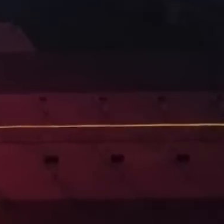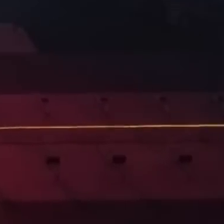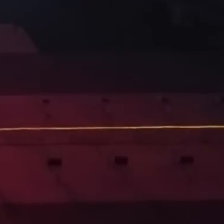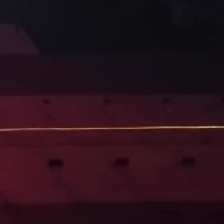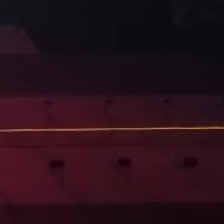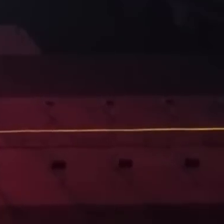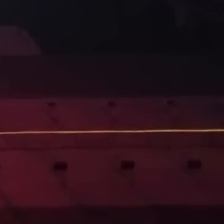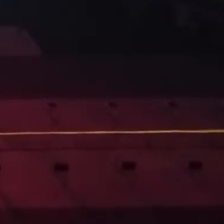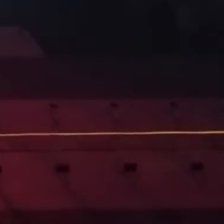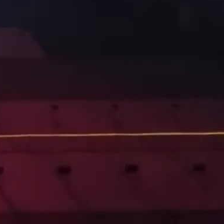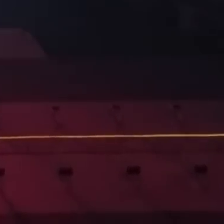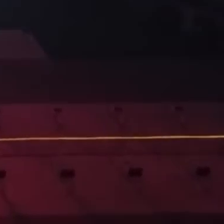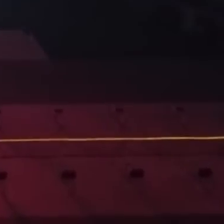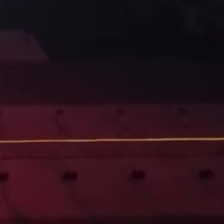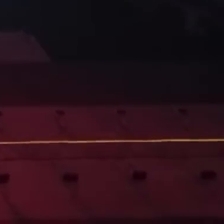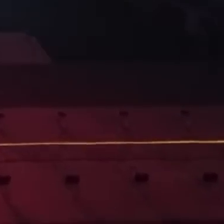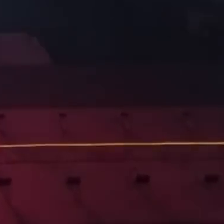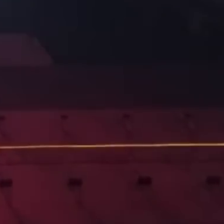Quase desisti.